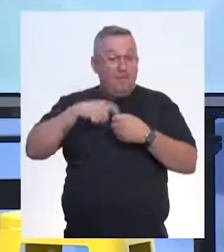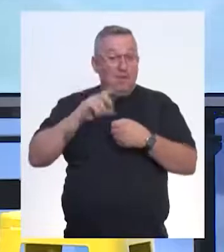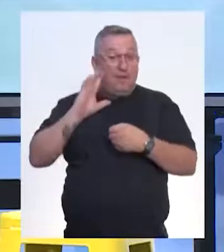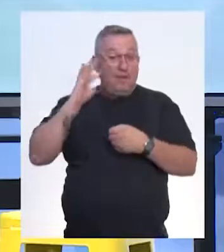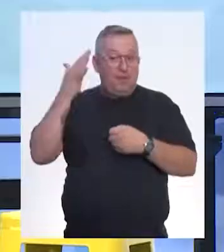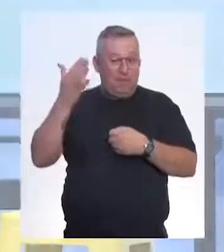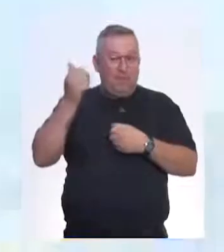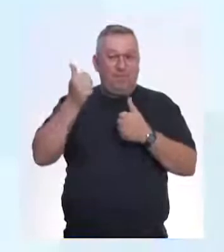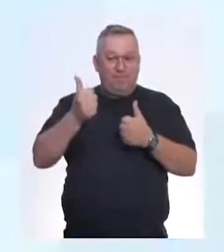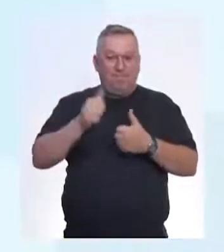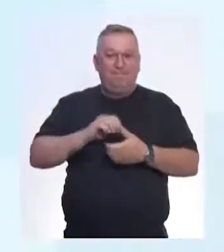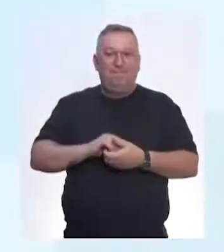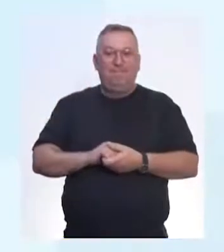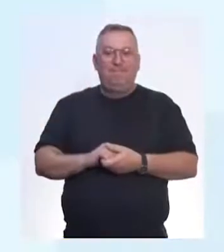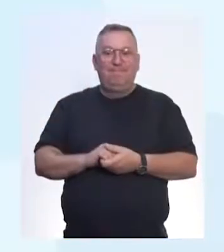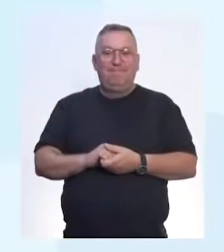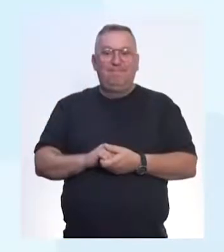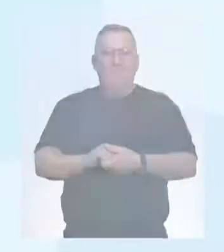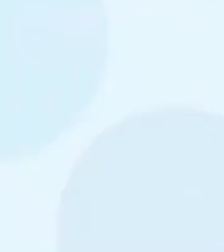resolvendo essa questão.